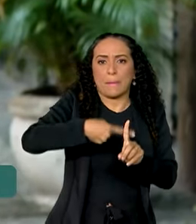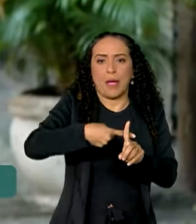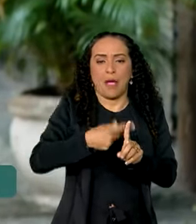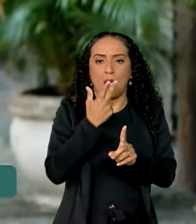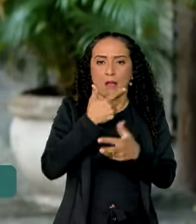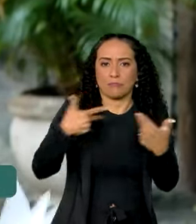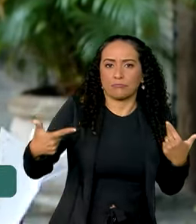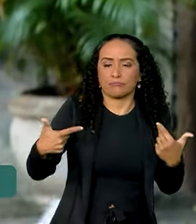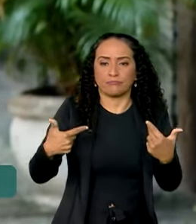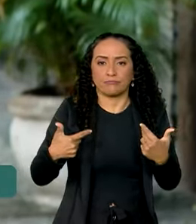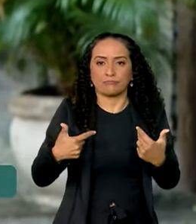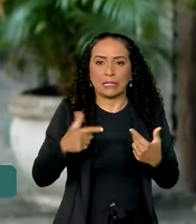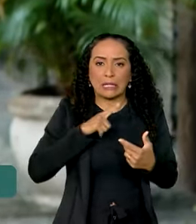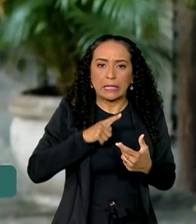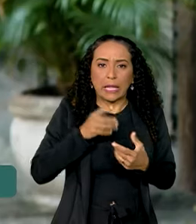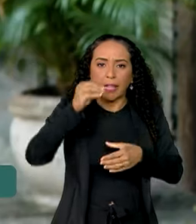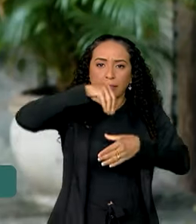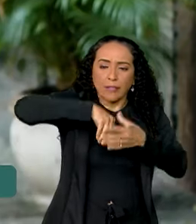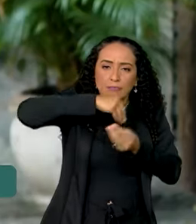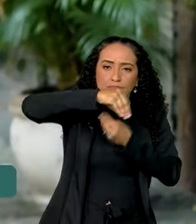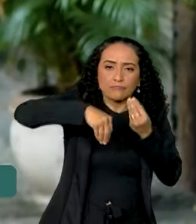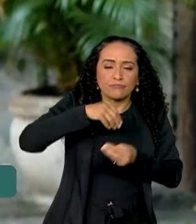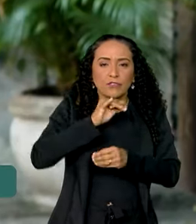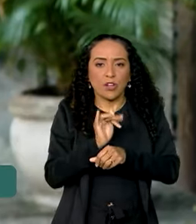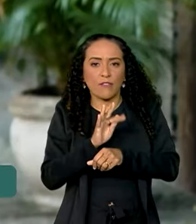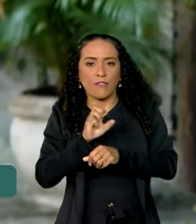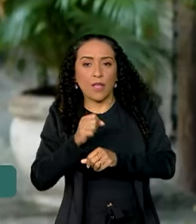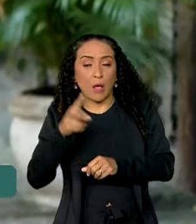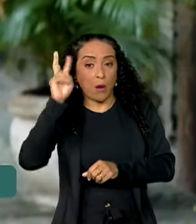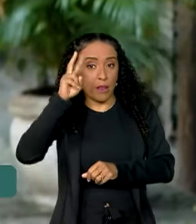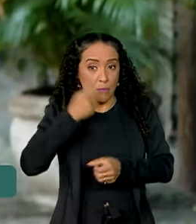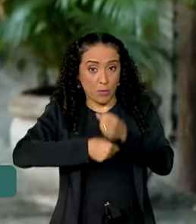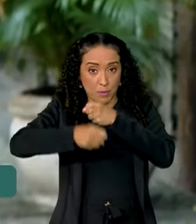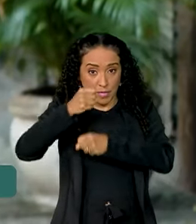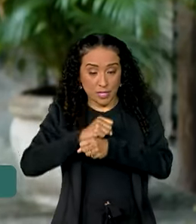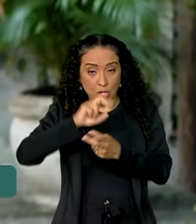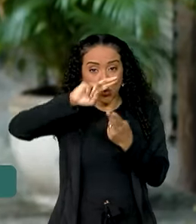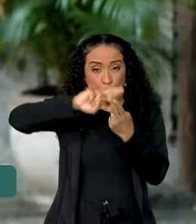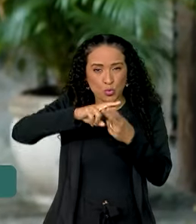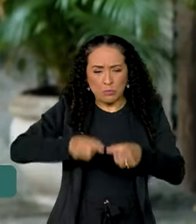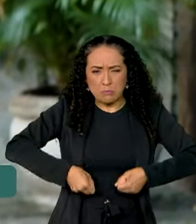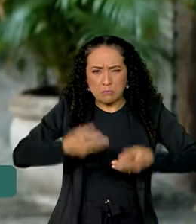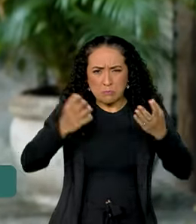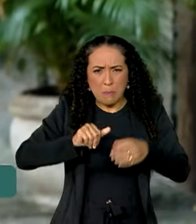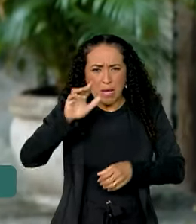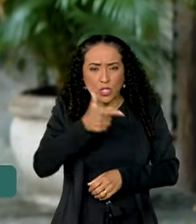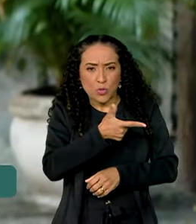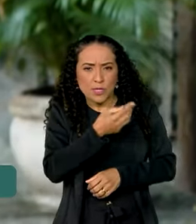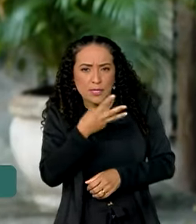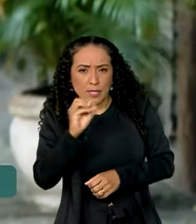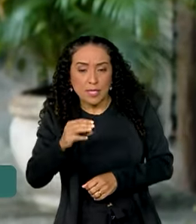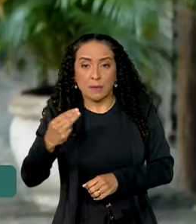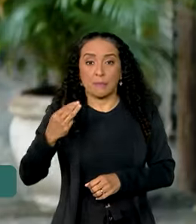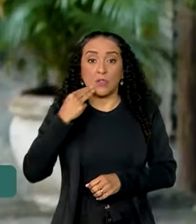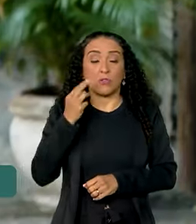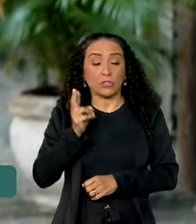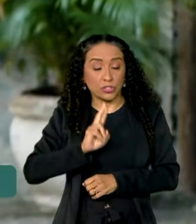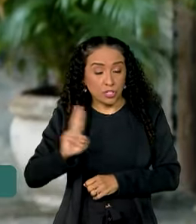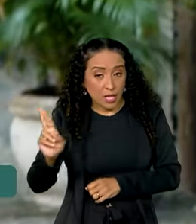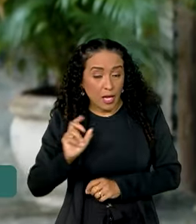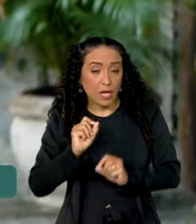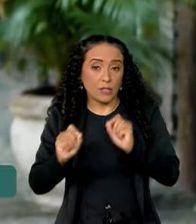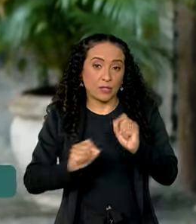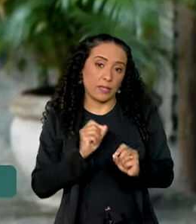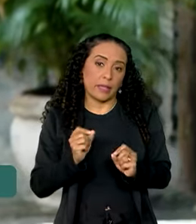rica em ferro a gente lembra que só no ano passado o SUS gastou mais de r30 milhões deais